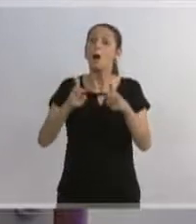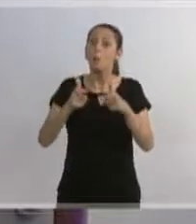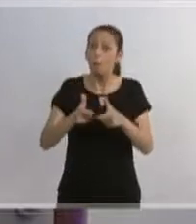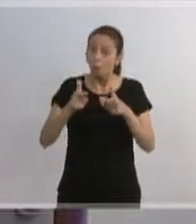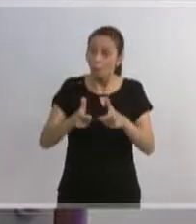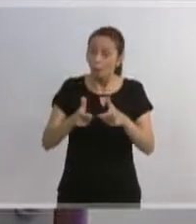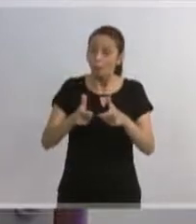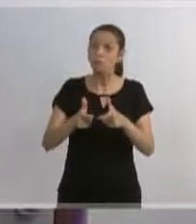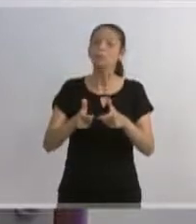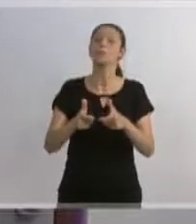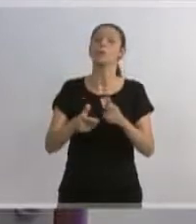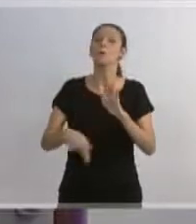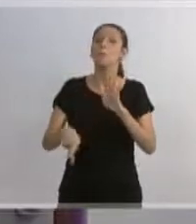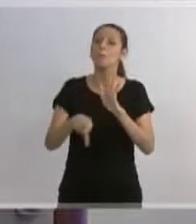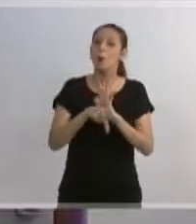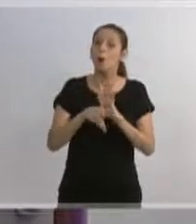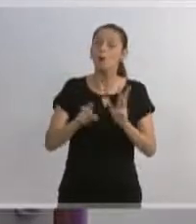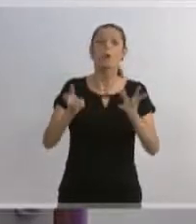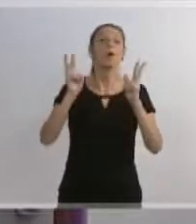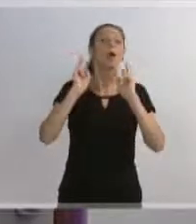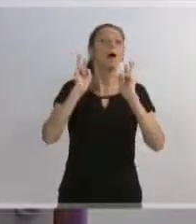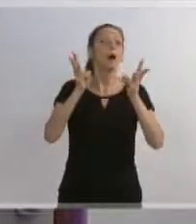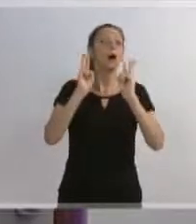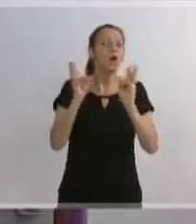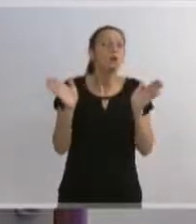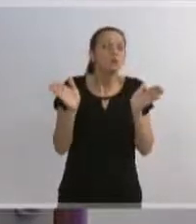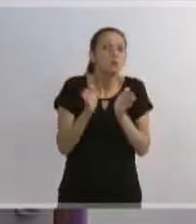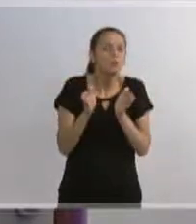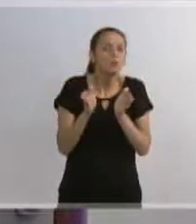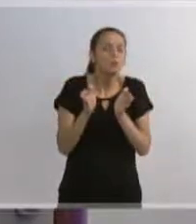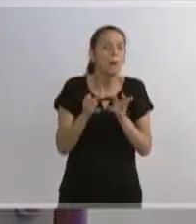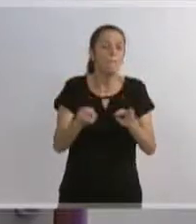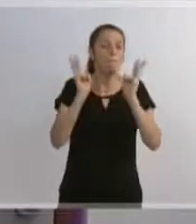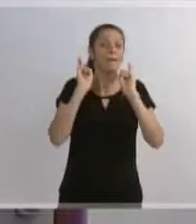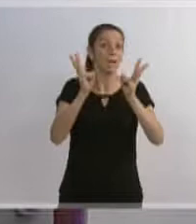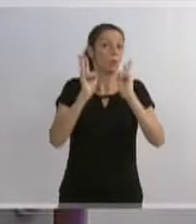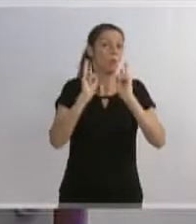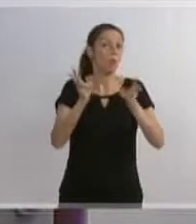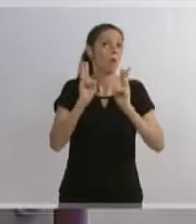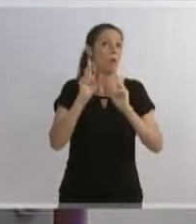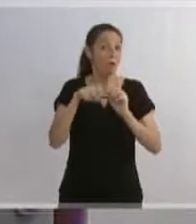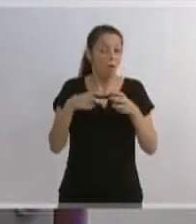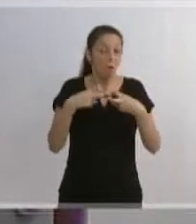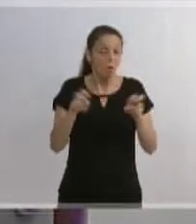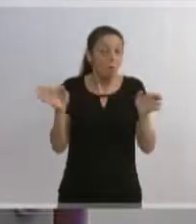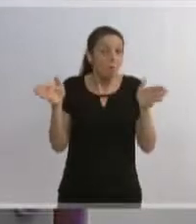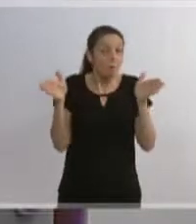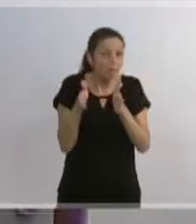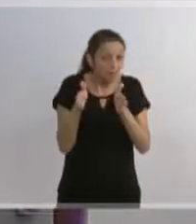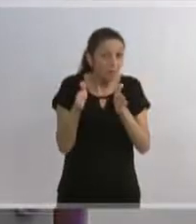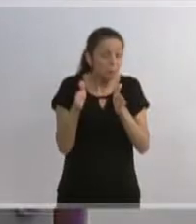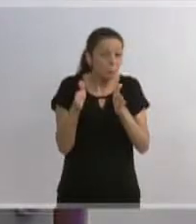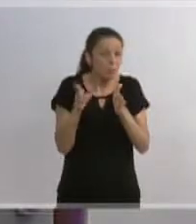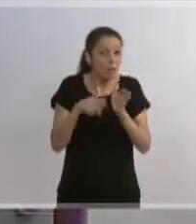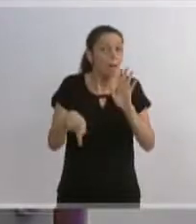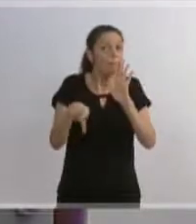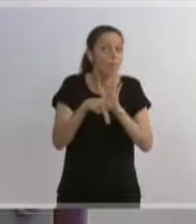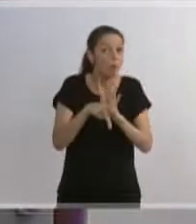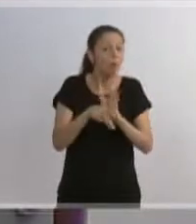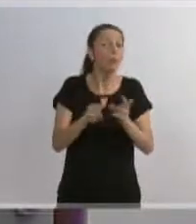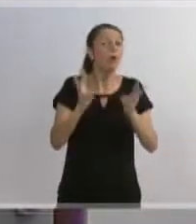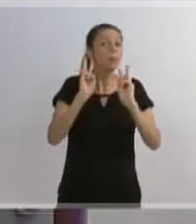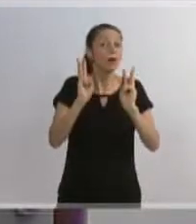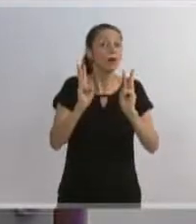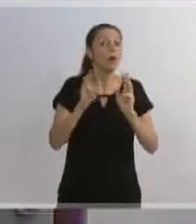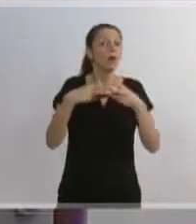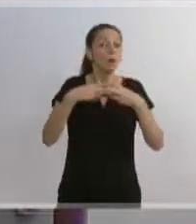aonde o veículo é da categoria micro-ônibus. Vou repetir. Aonde o veículo é da categoria micro-ônibus. Quer